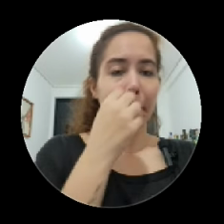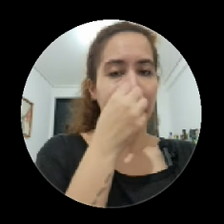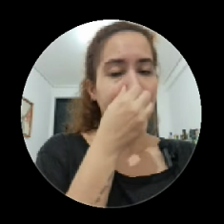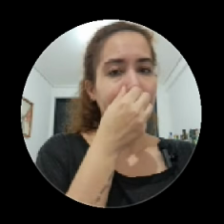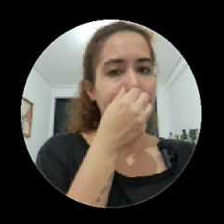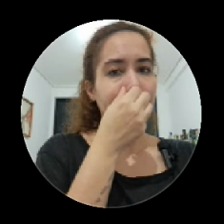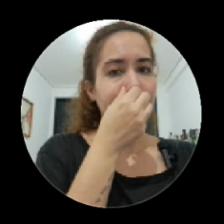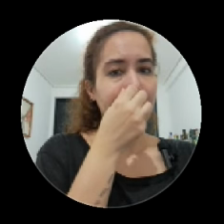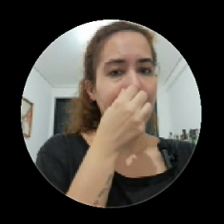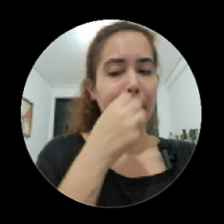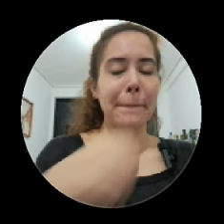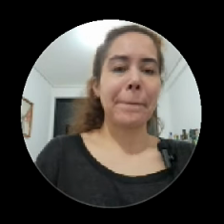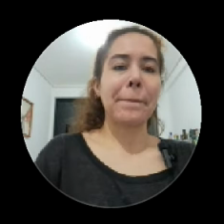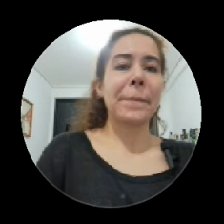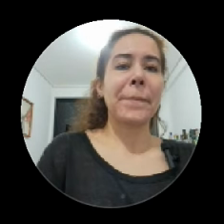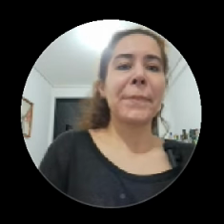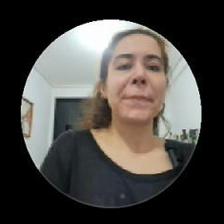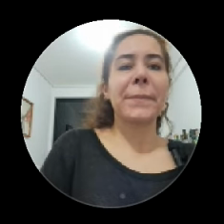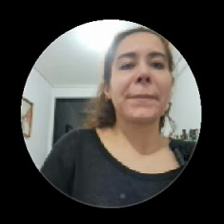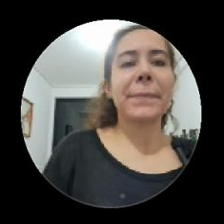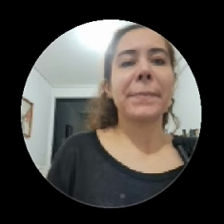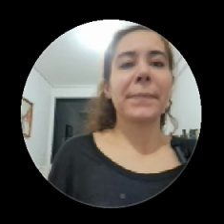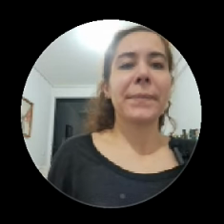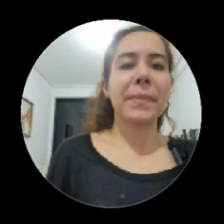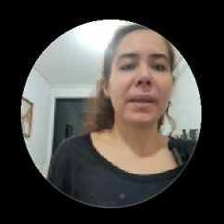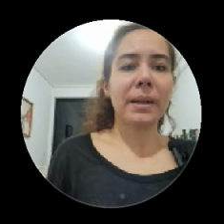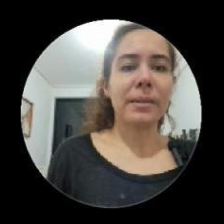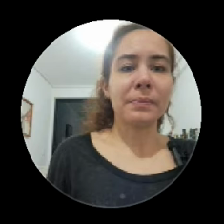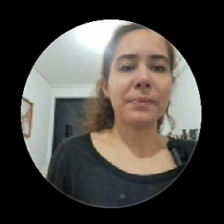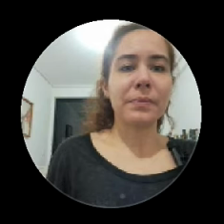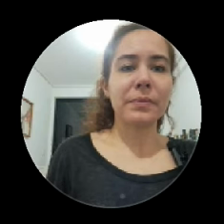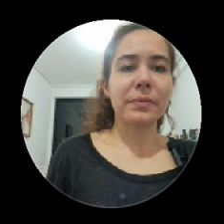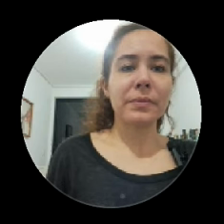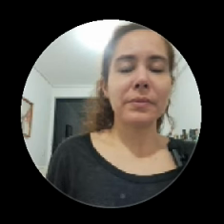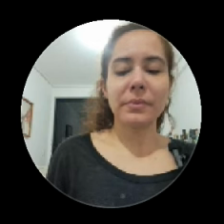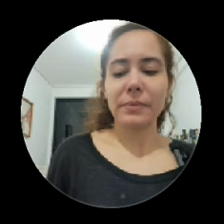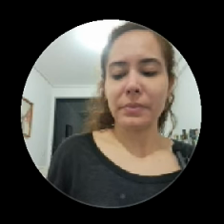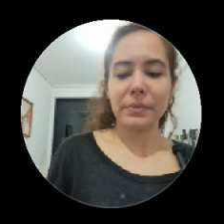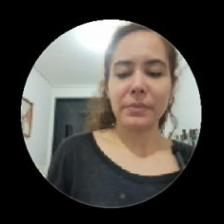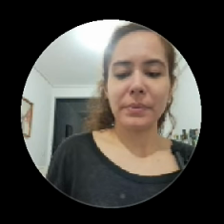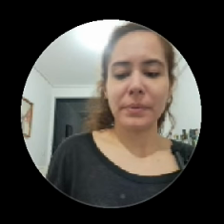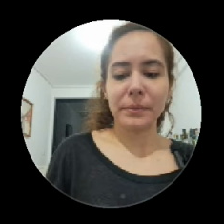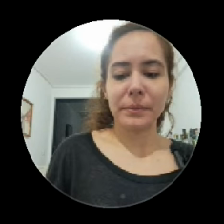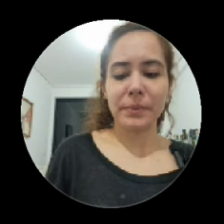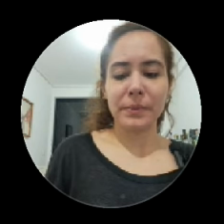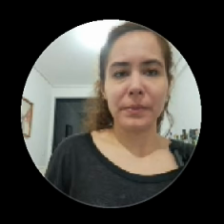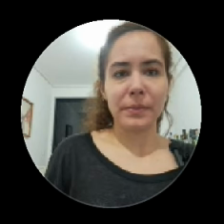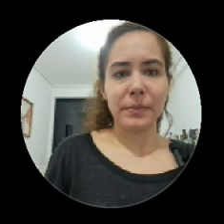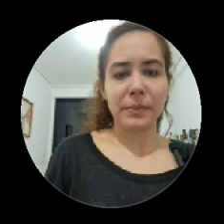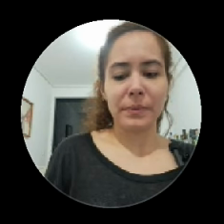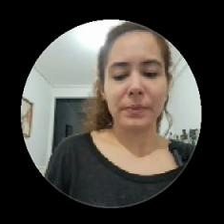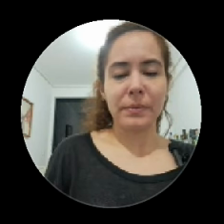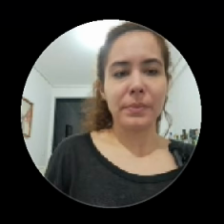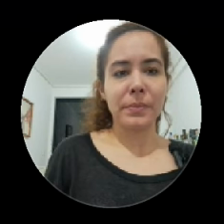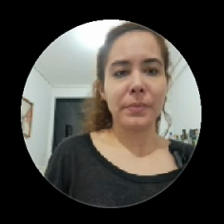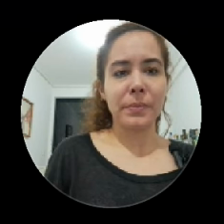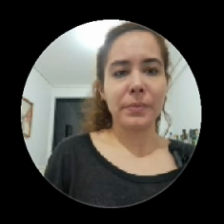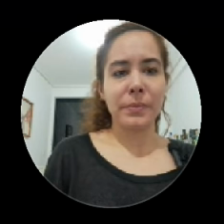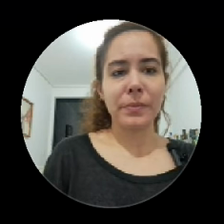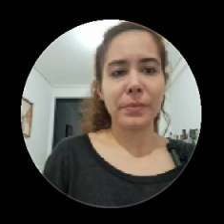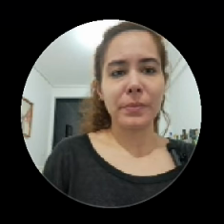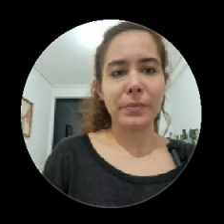Já tá na lista. Juro que eu ia comprar. Entrou na lista de espera. Gente, na próxima eu tô aí com vocês. E olha só, você